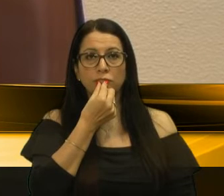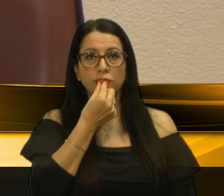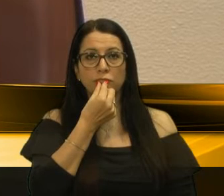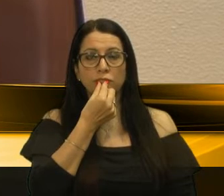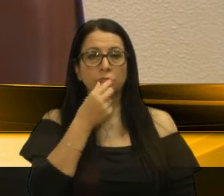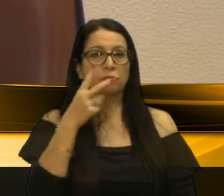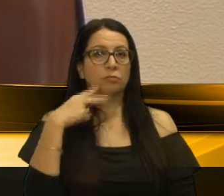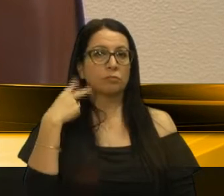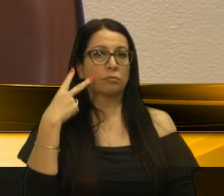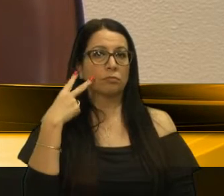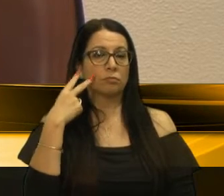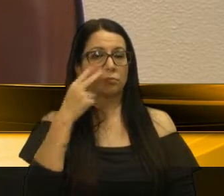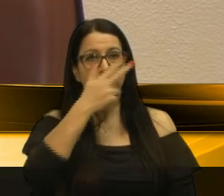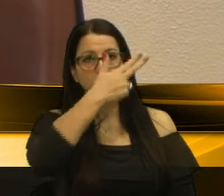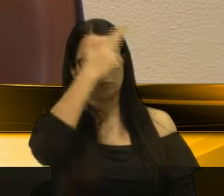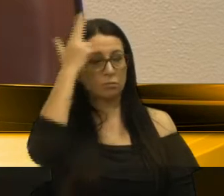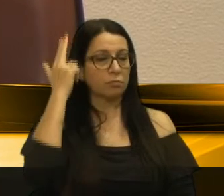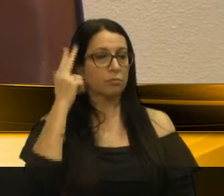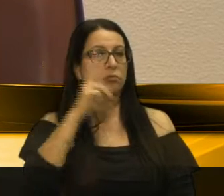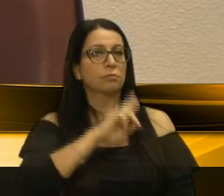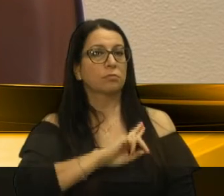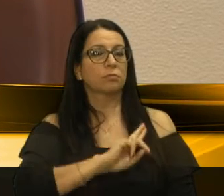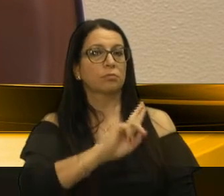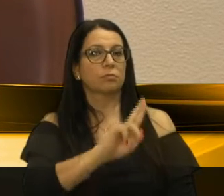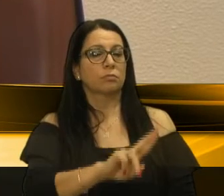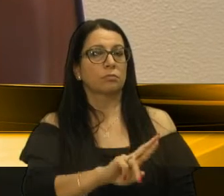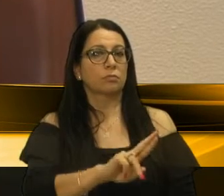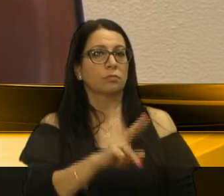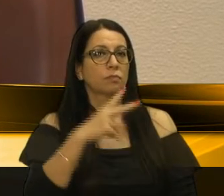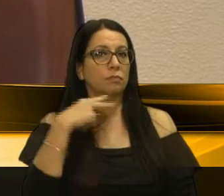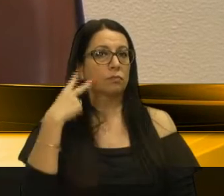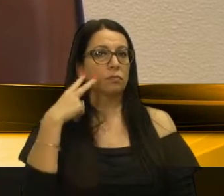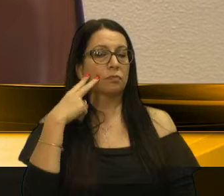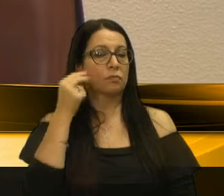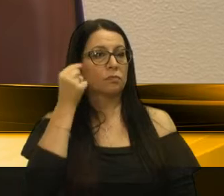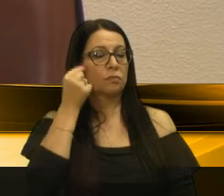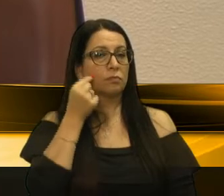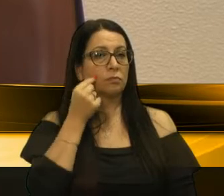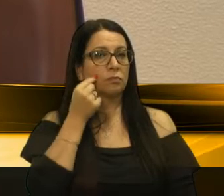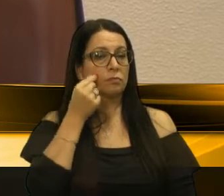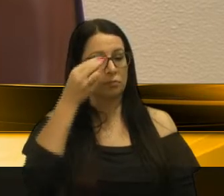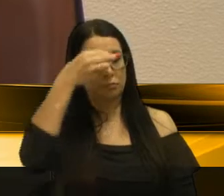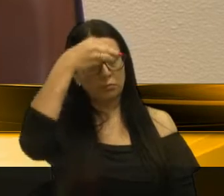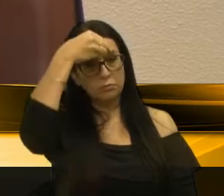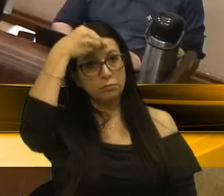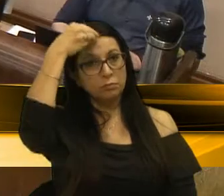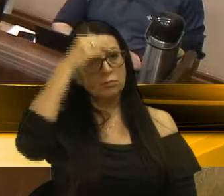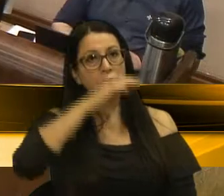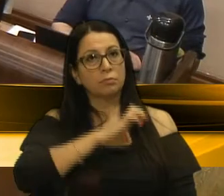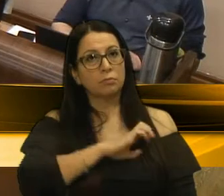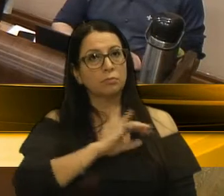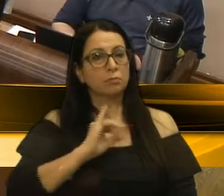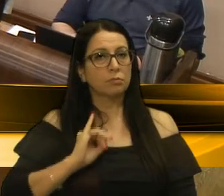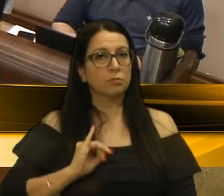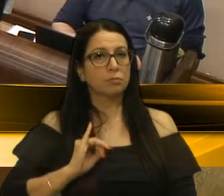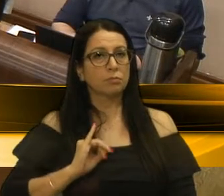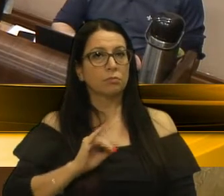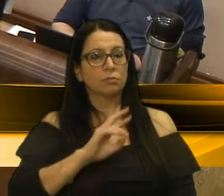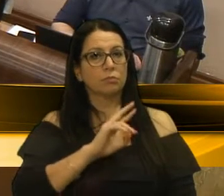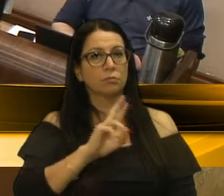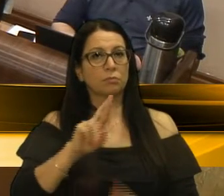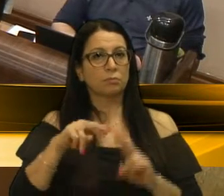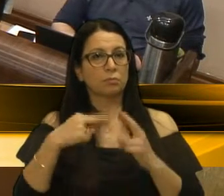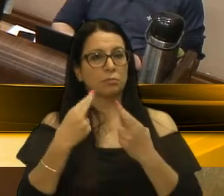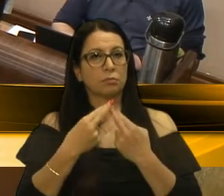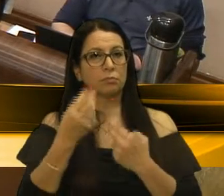vereador flávio cassina está em representação e os vereadores havendo bandeira kiko girardi e de carlos estão em reunião em